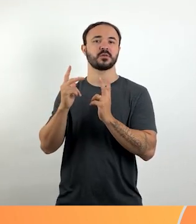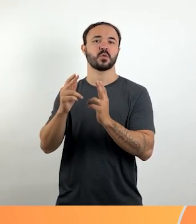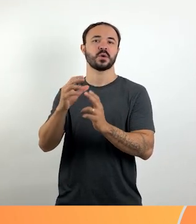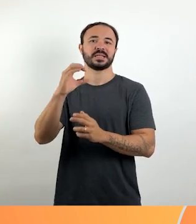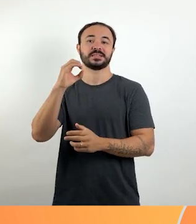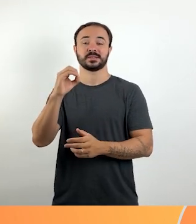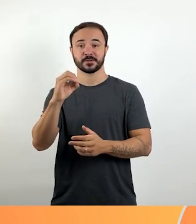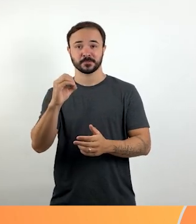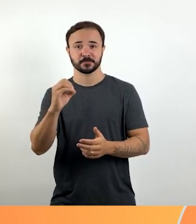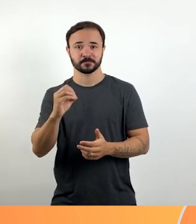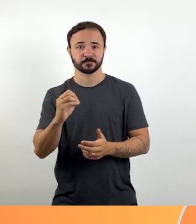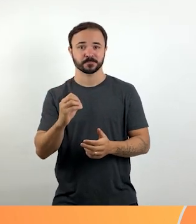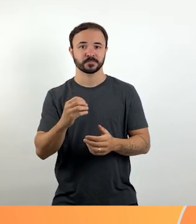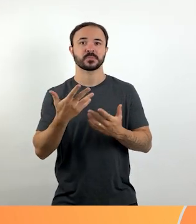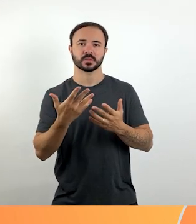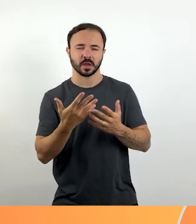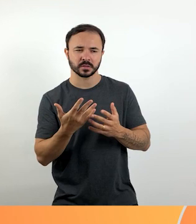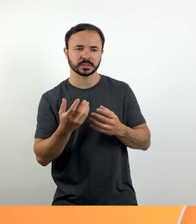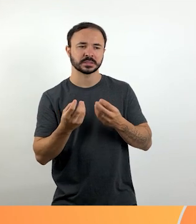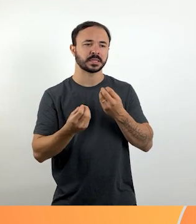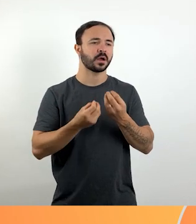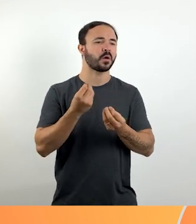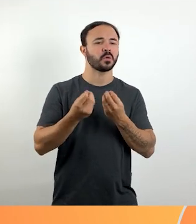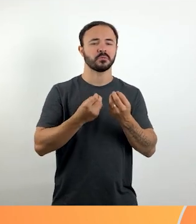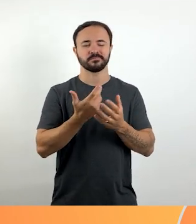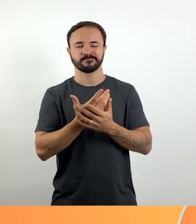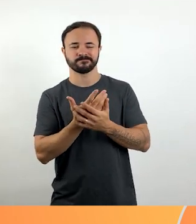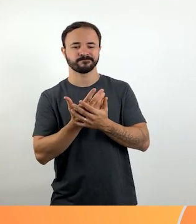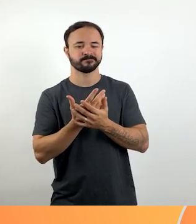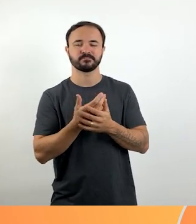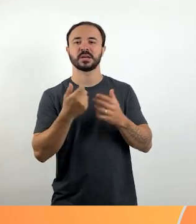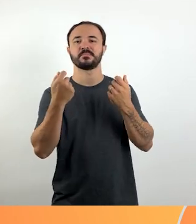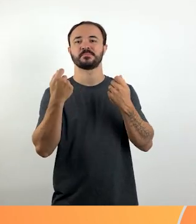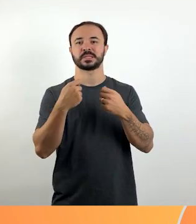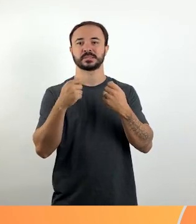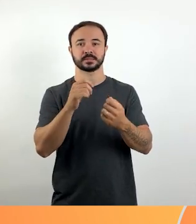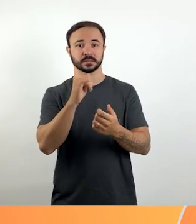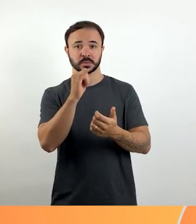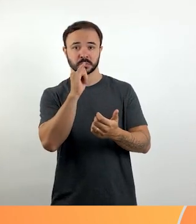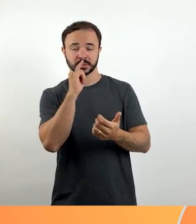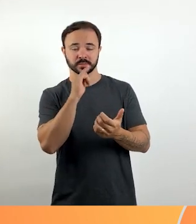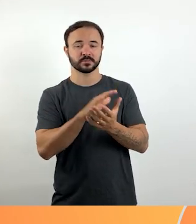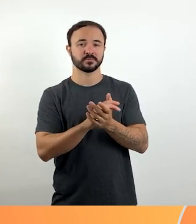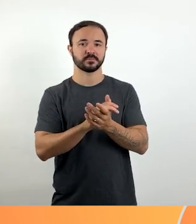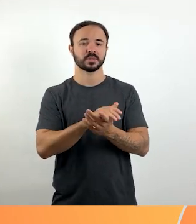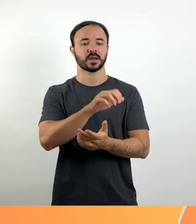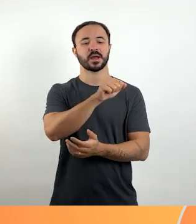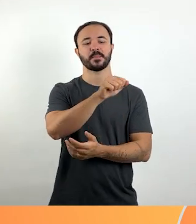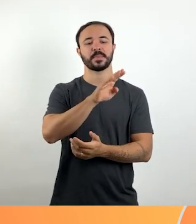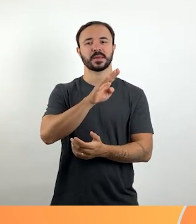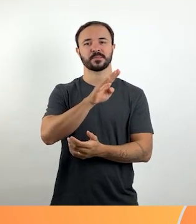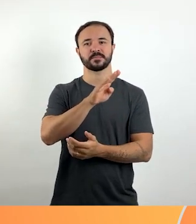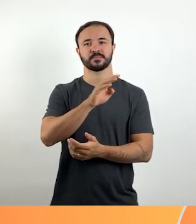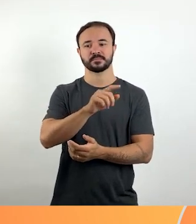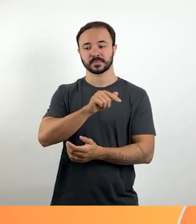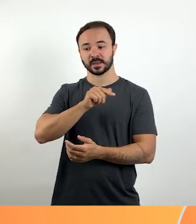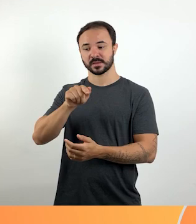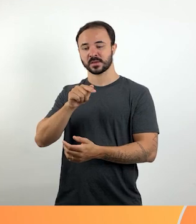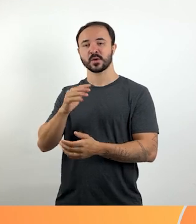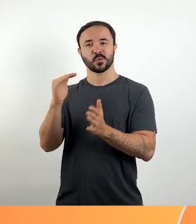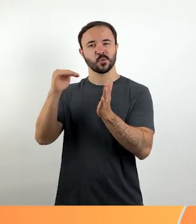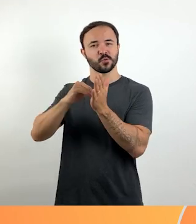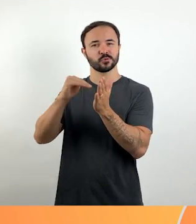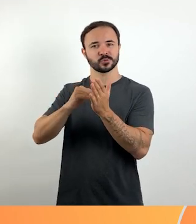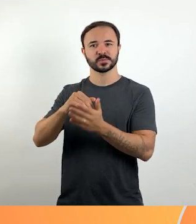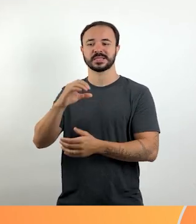ser formados nesse seguinte sentido. Ó. AB e o último é 0. Então, os